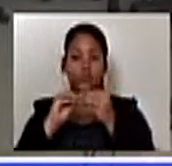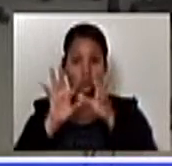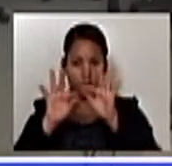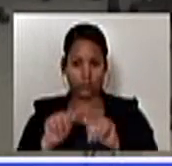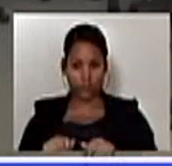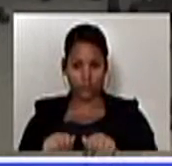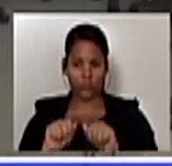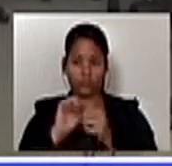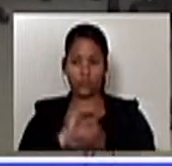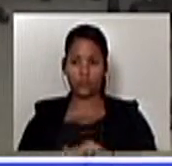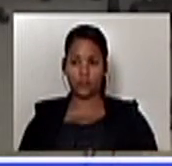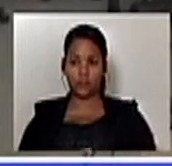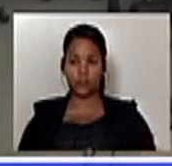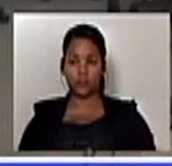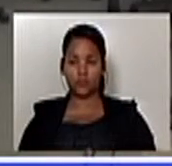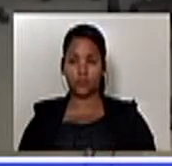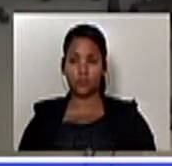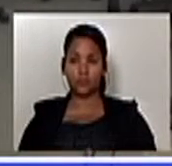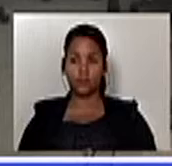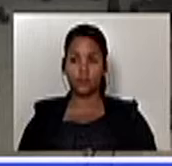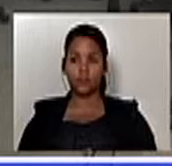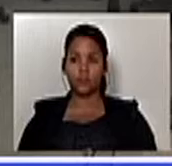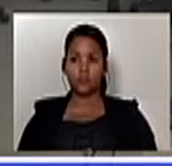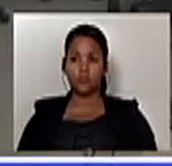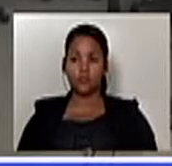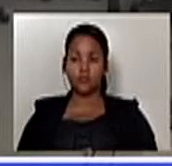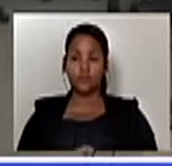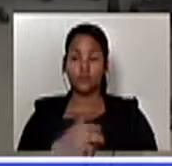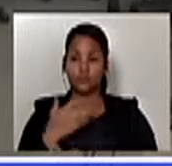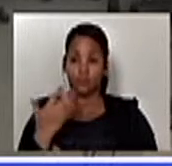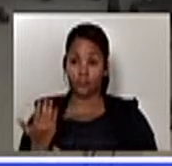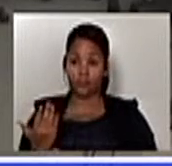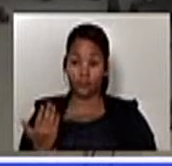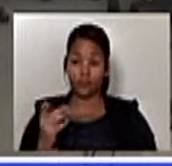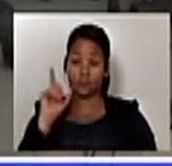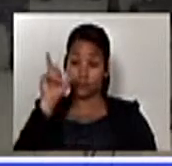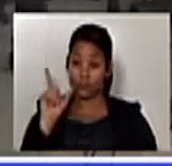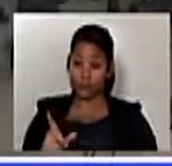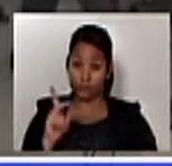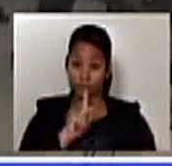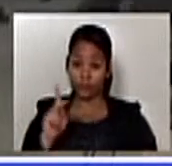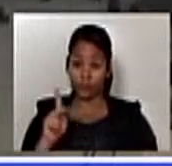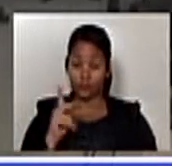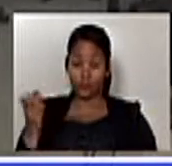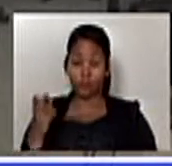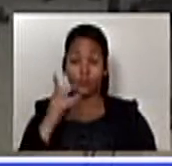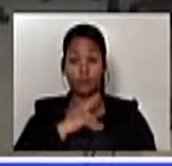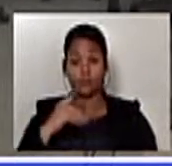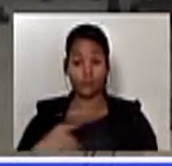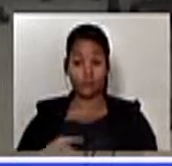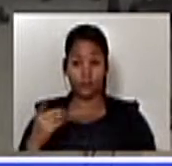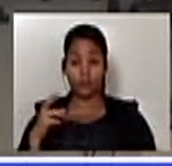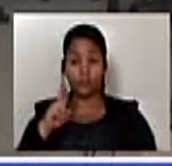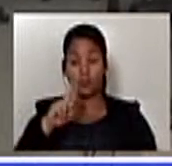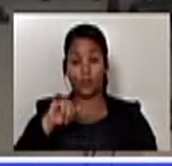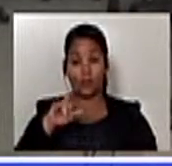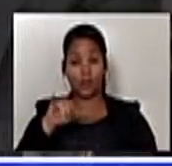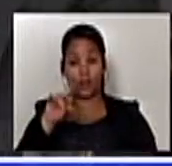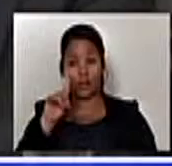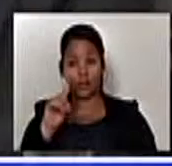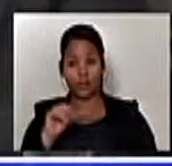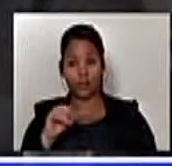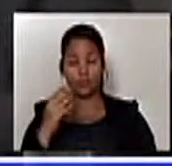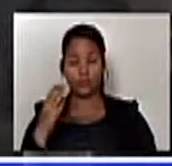Ricardo Nezinho, eu sou da teoria que no momento de crise, de escassez de recursos